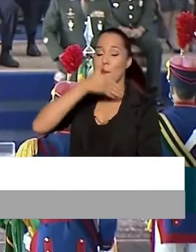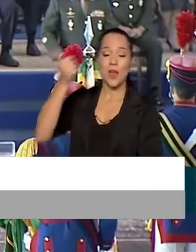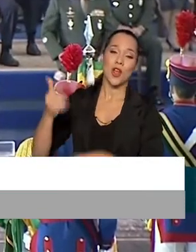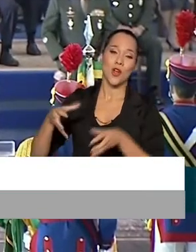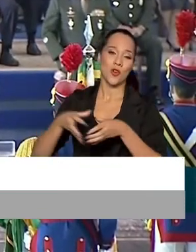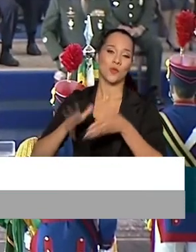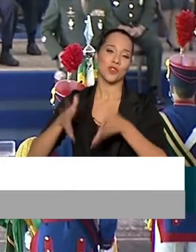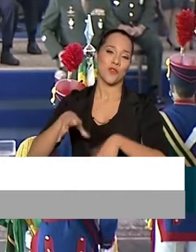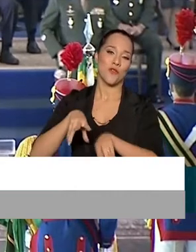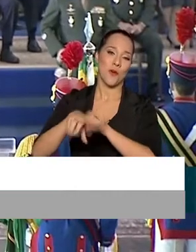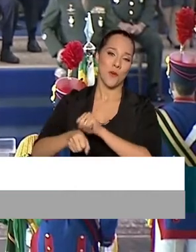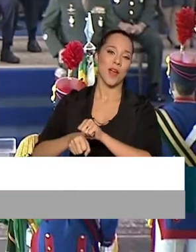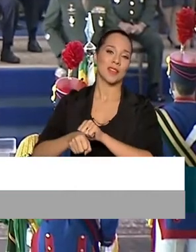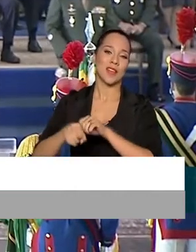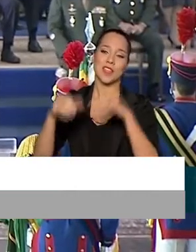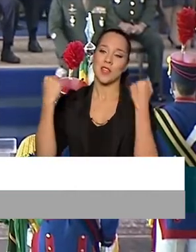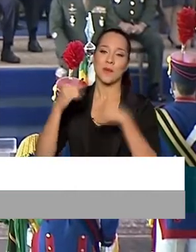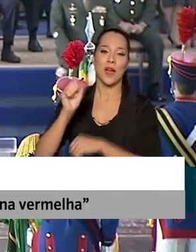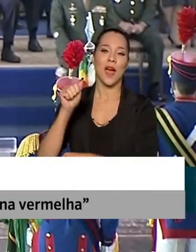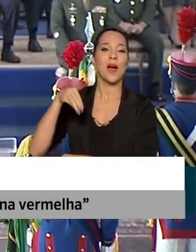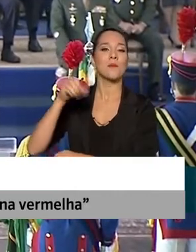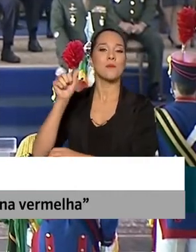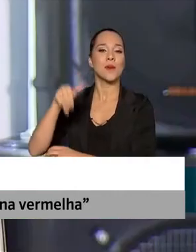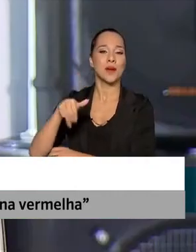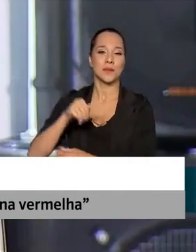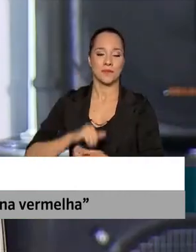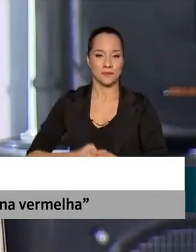formada na Academia Militar das Agulhas Negras.